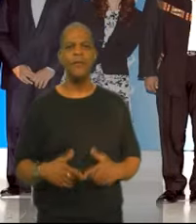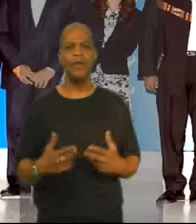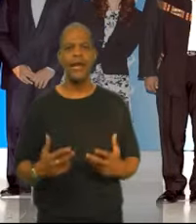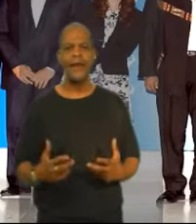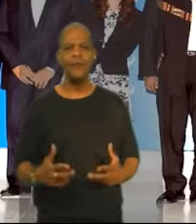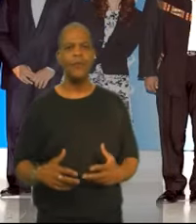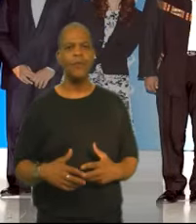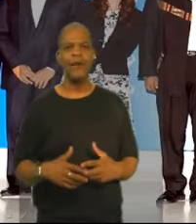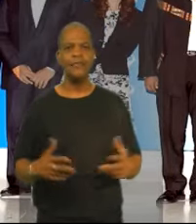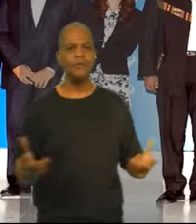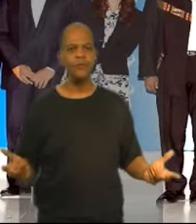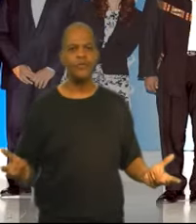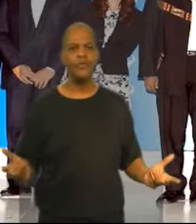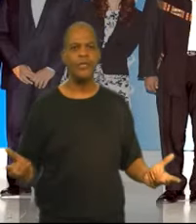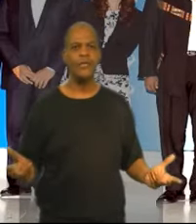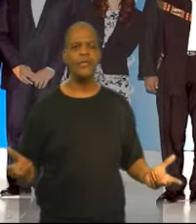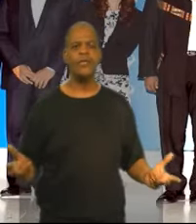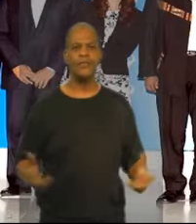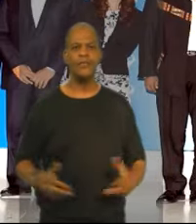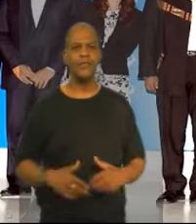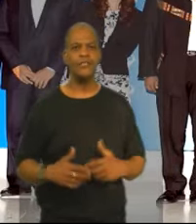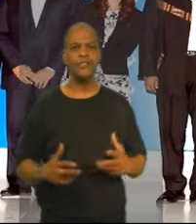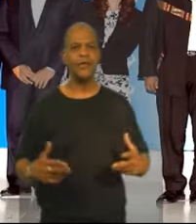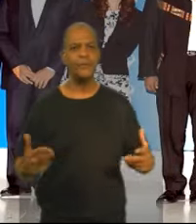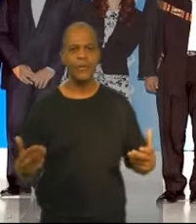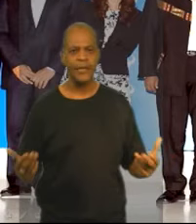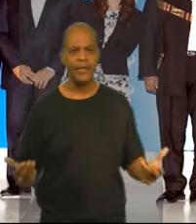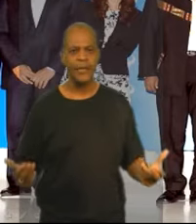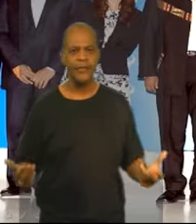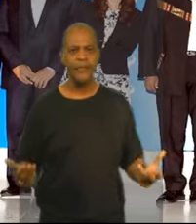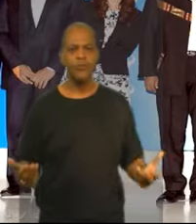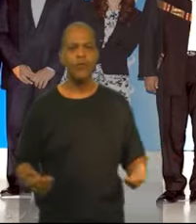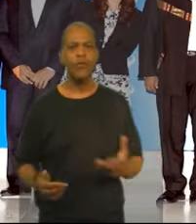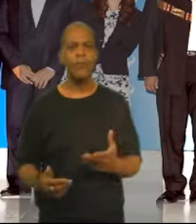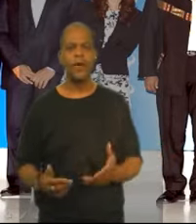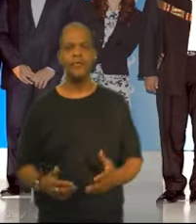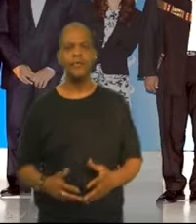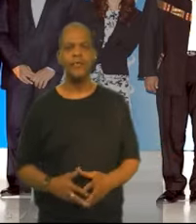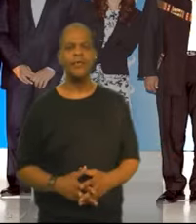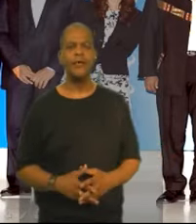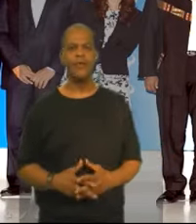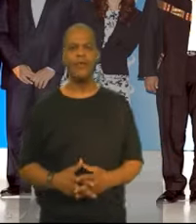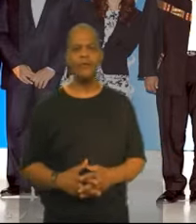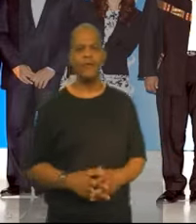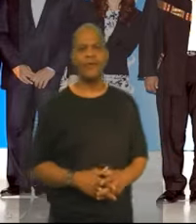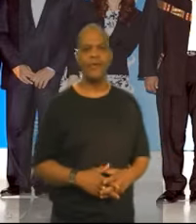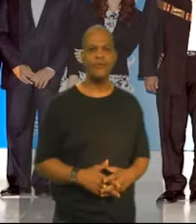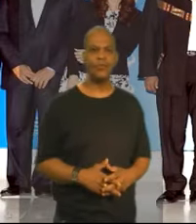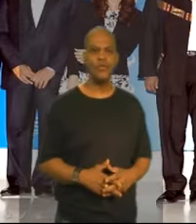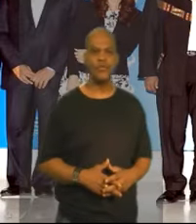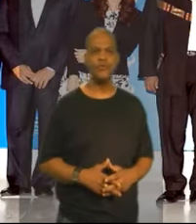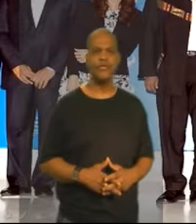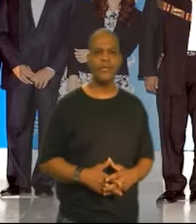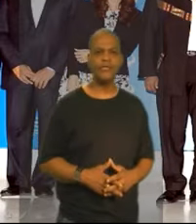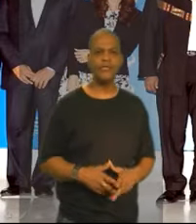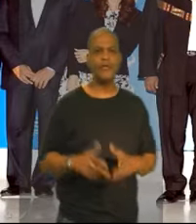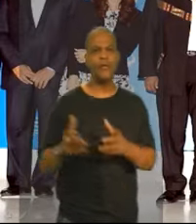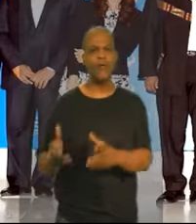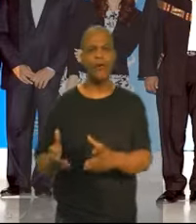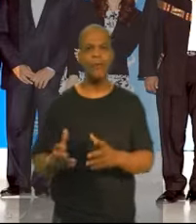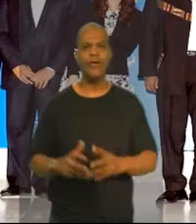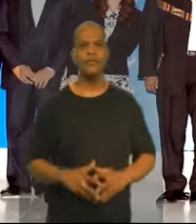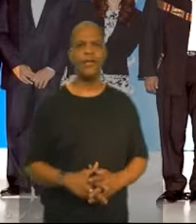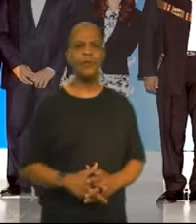o milionário, o homem mais rico do Chile, que é Sebastián Piñera. Tomou posse também em fevereiro de